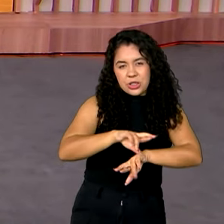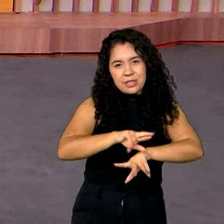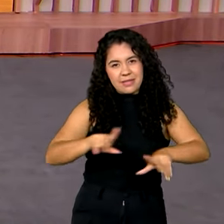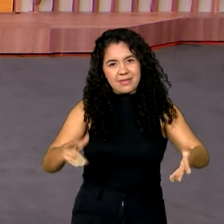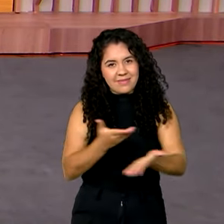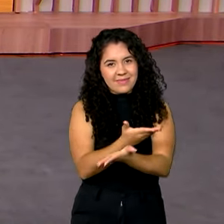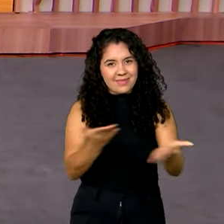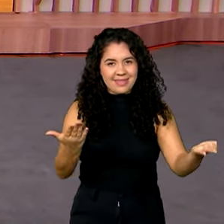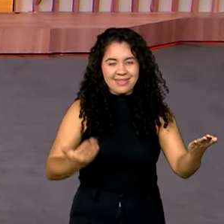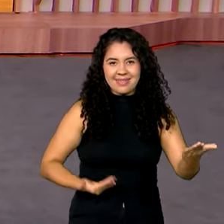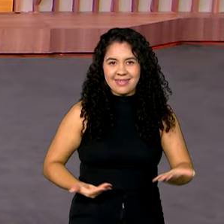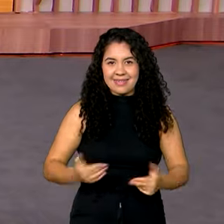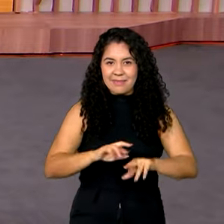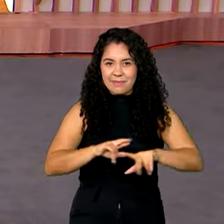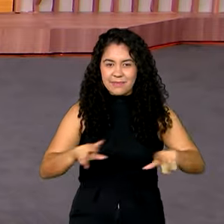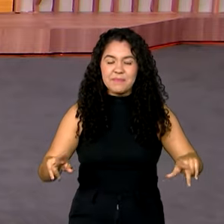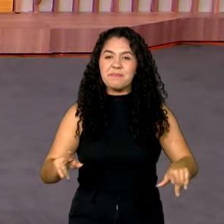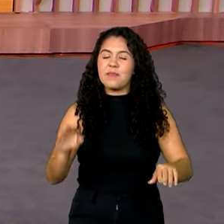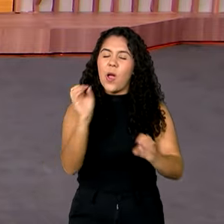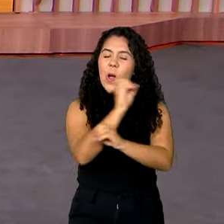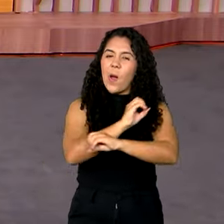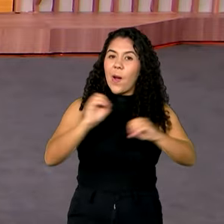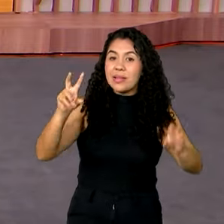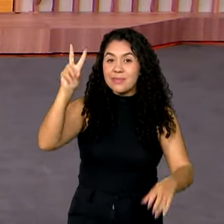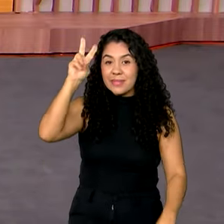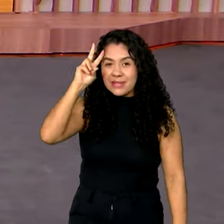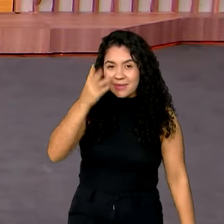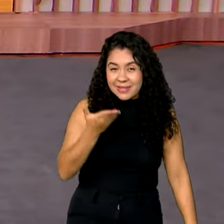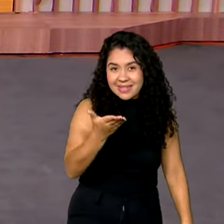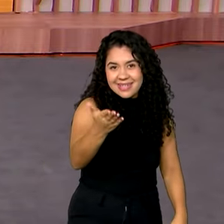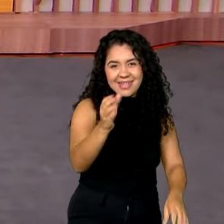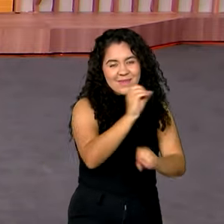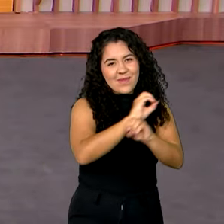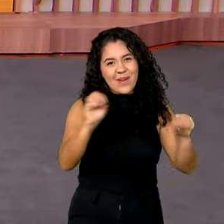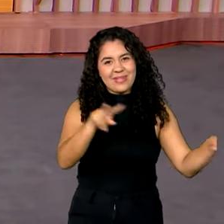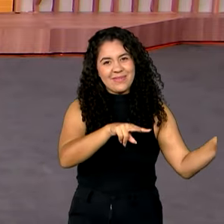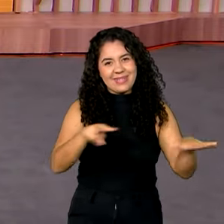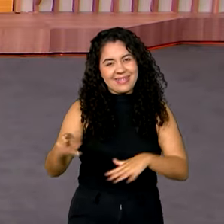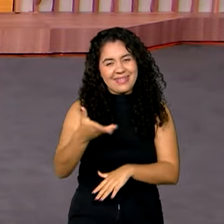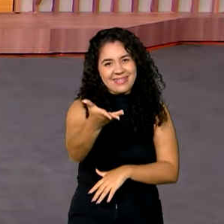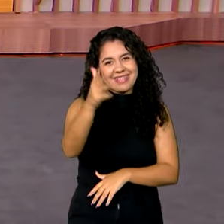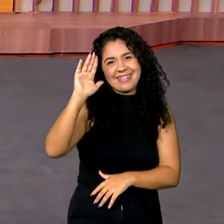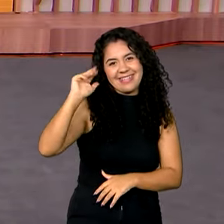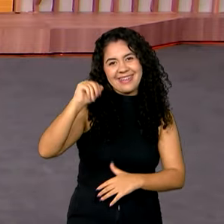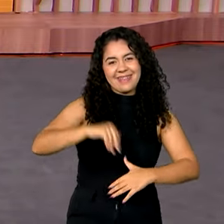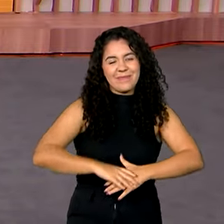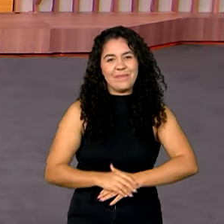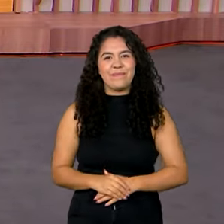serviços para você, cidadão. Uma ótima segunda-feira, uma boa semana para todos nós. Tchau.